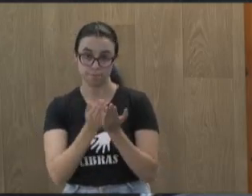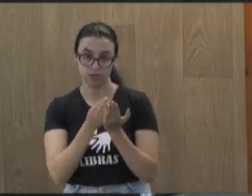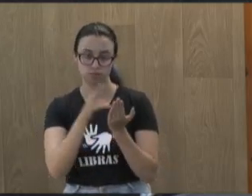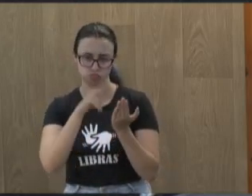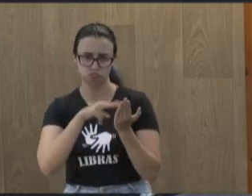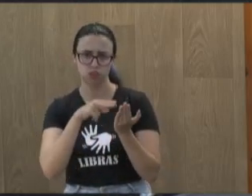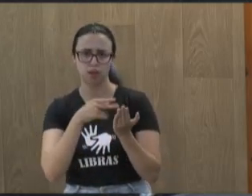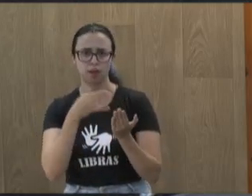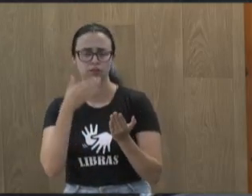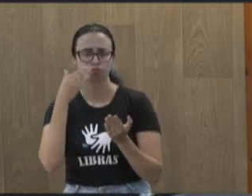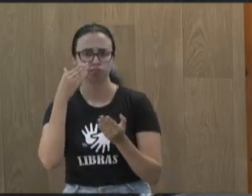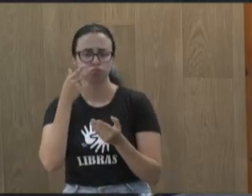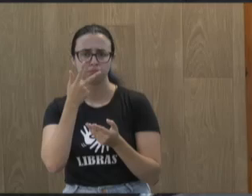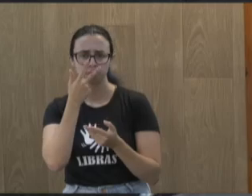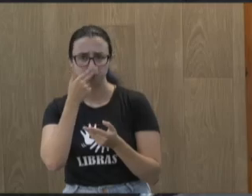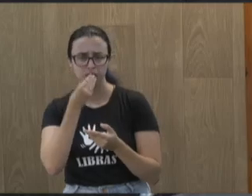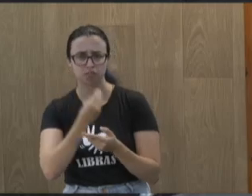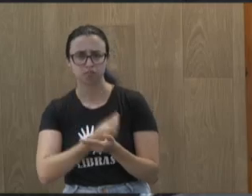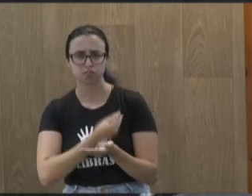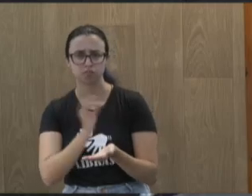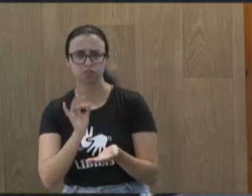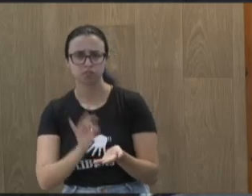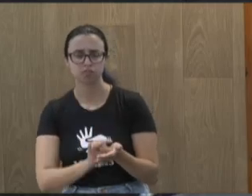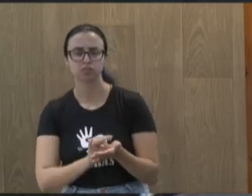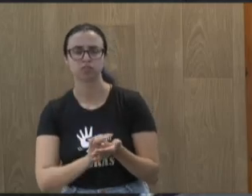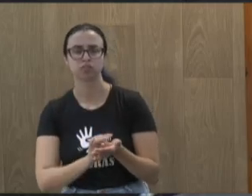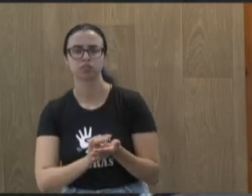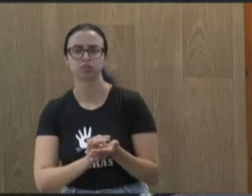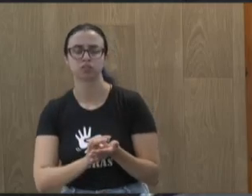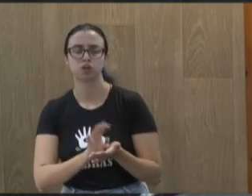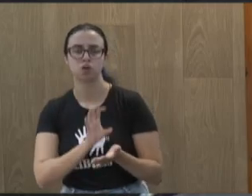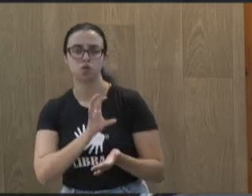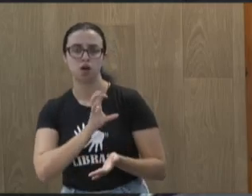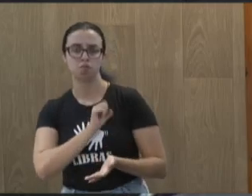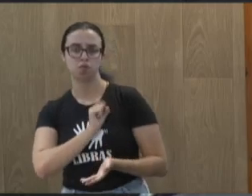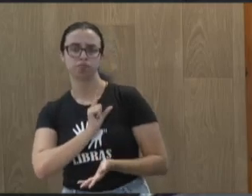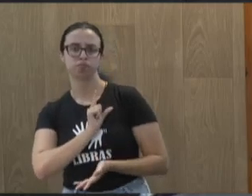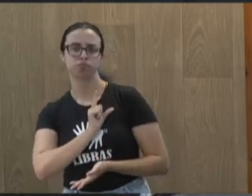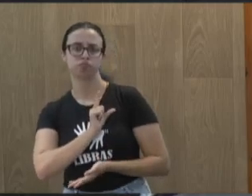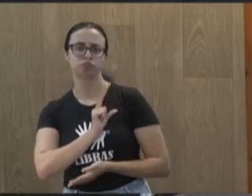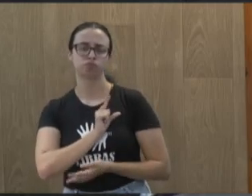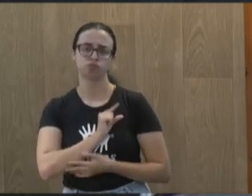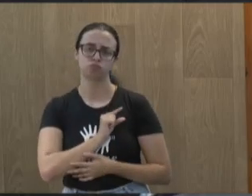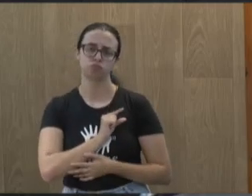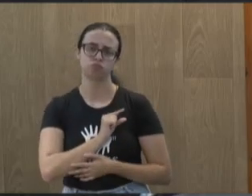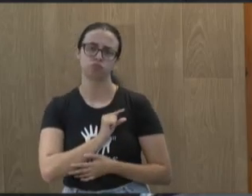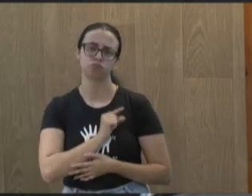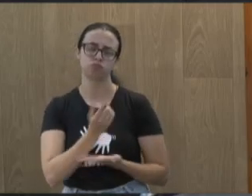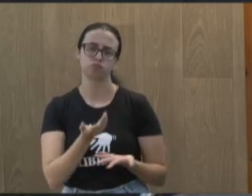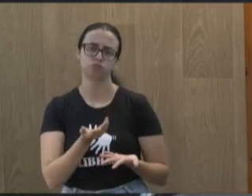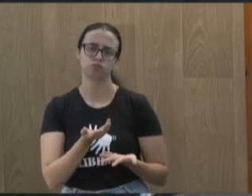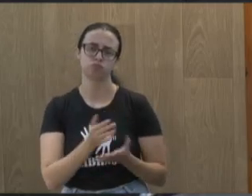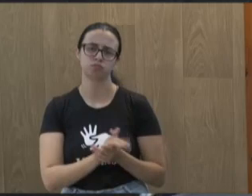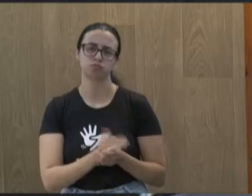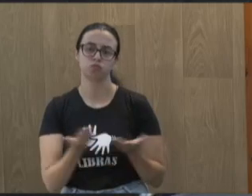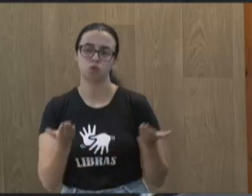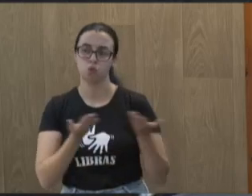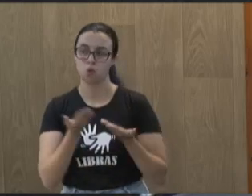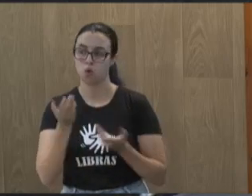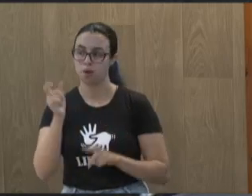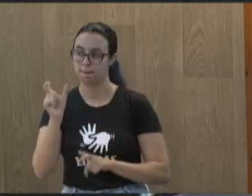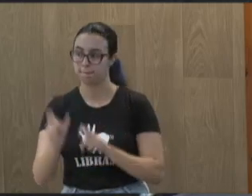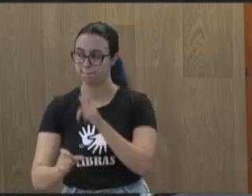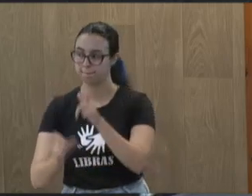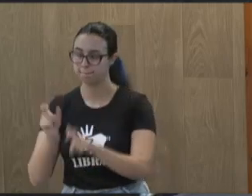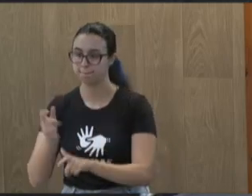se multiplicar a iniquidade, o amor de muito esfriaria. Hoje o ser humano está se movido pelo